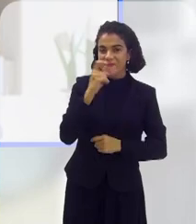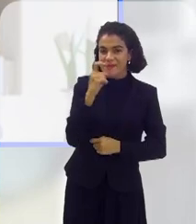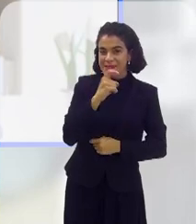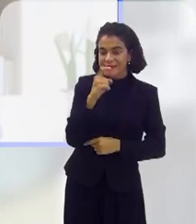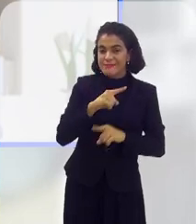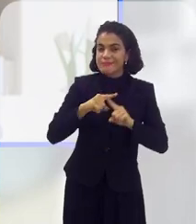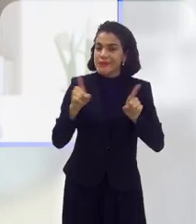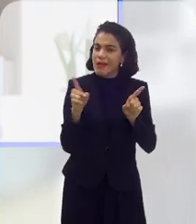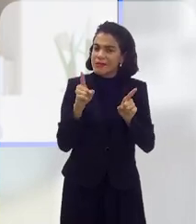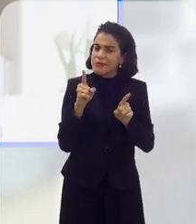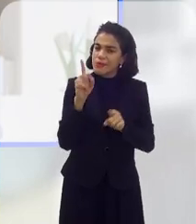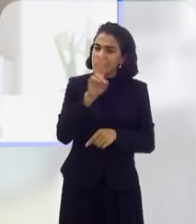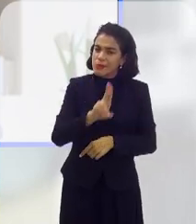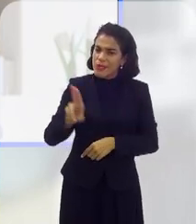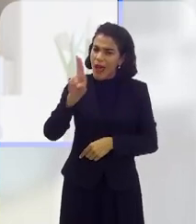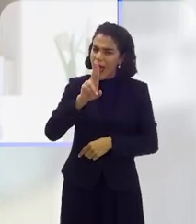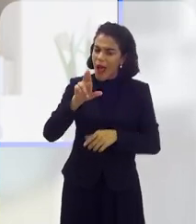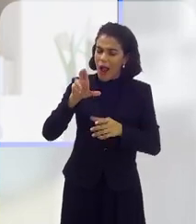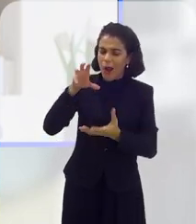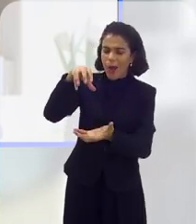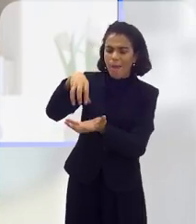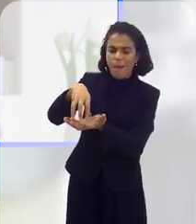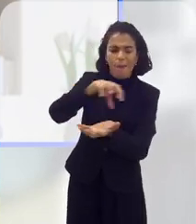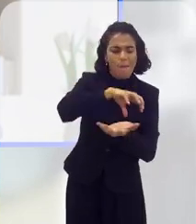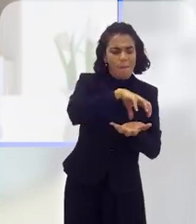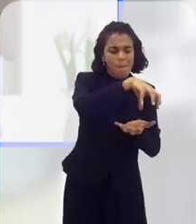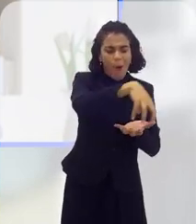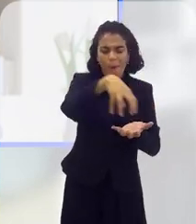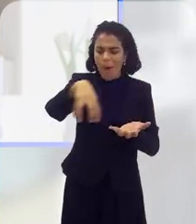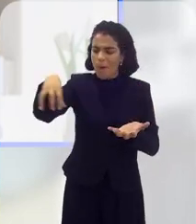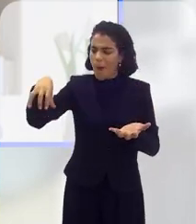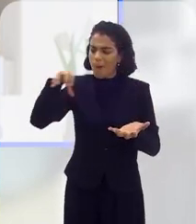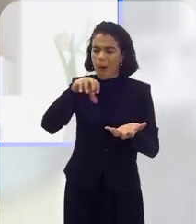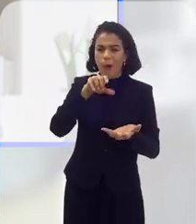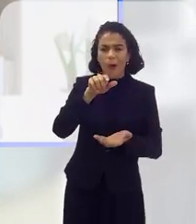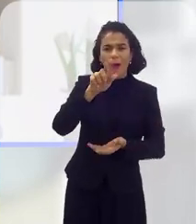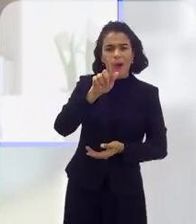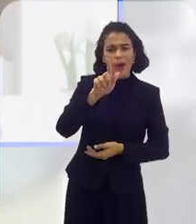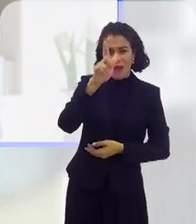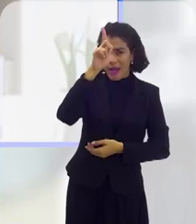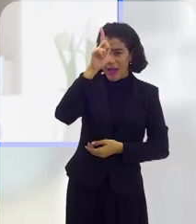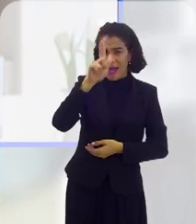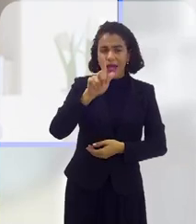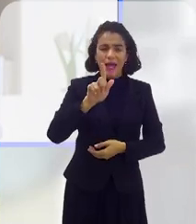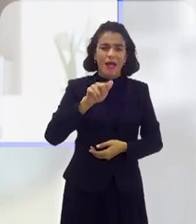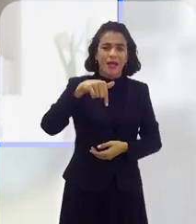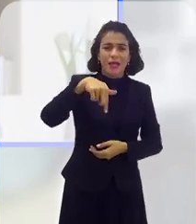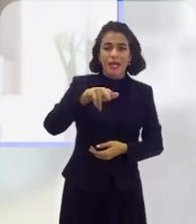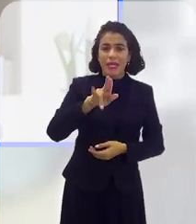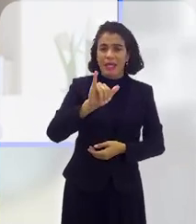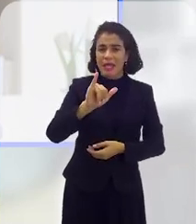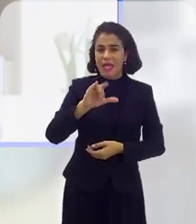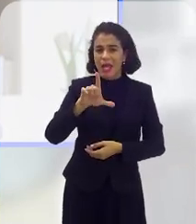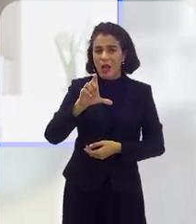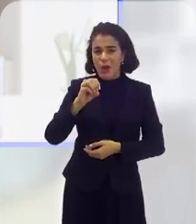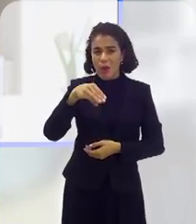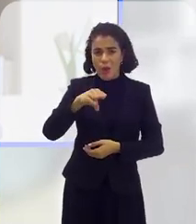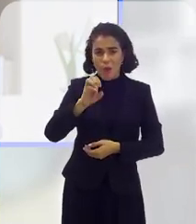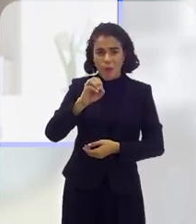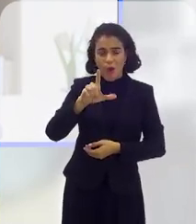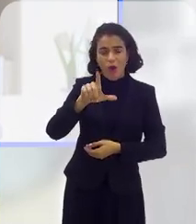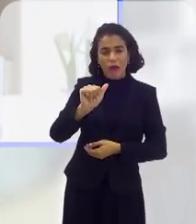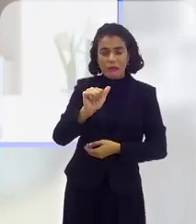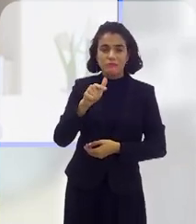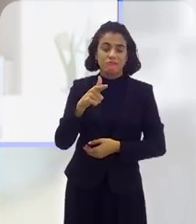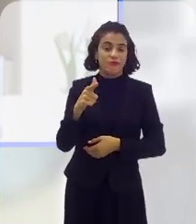falou, o fato de usar os quilombolas ali na construção, na fundação da cidade, foi para resgatar mesmo essa história do